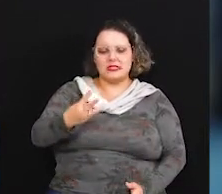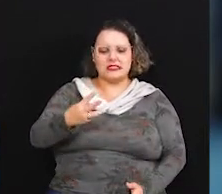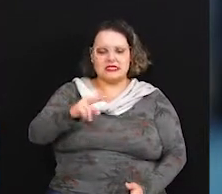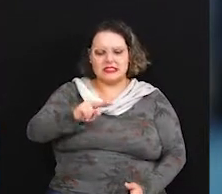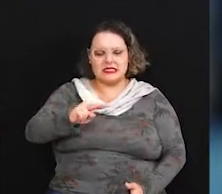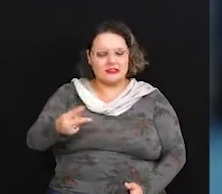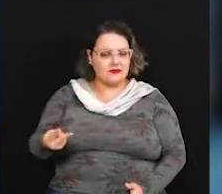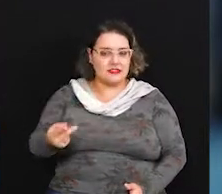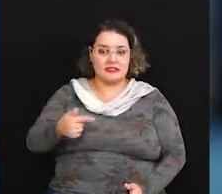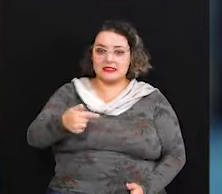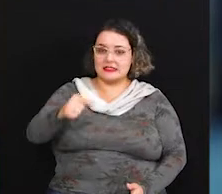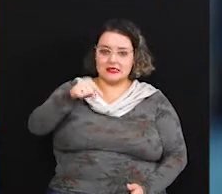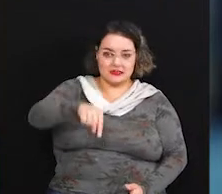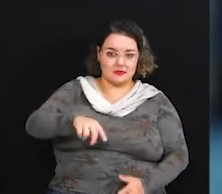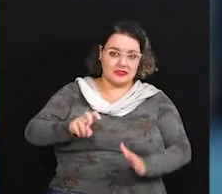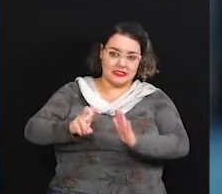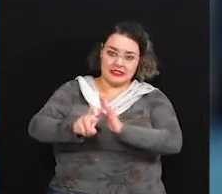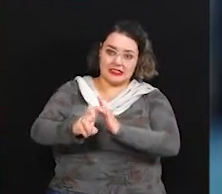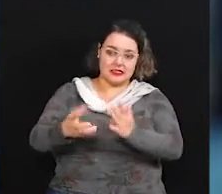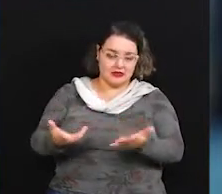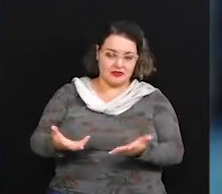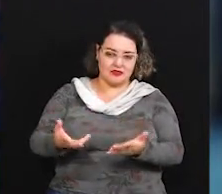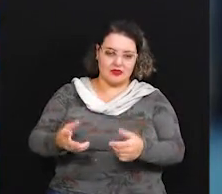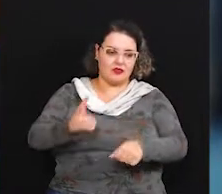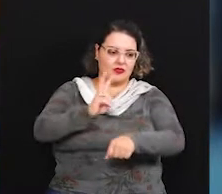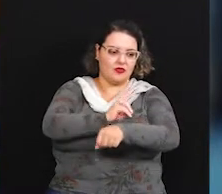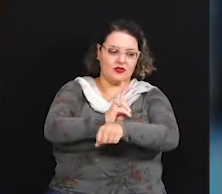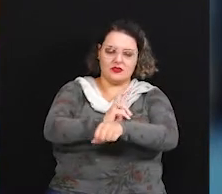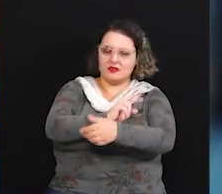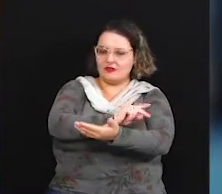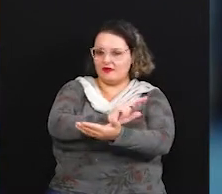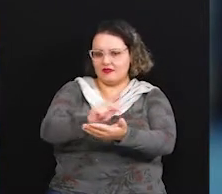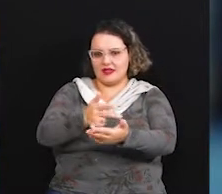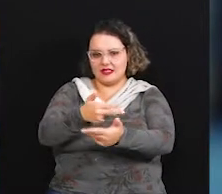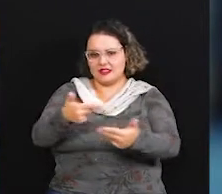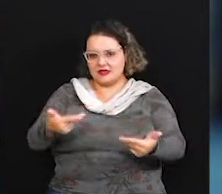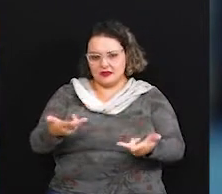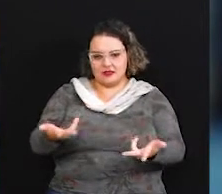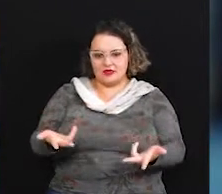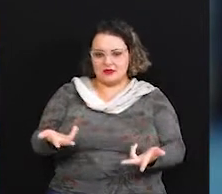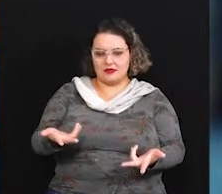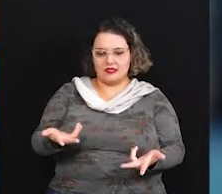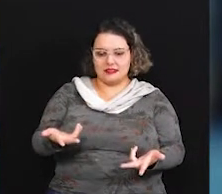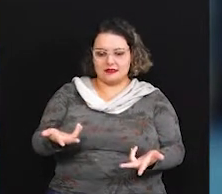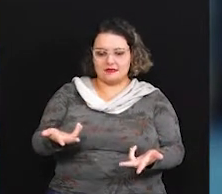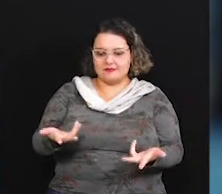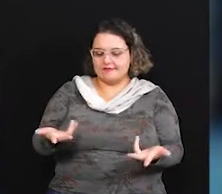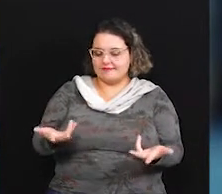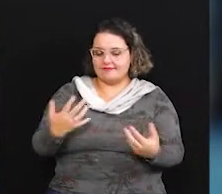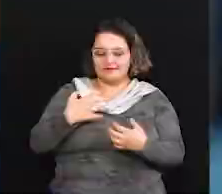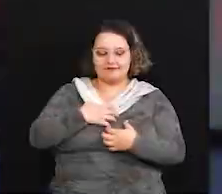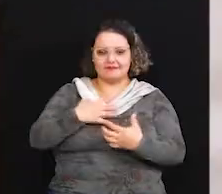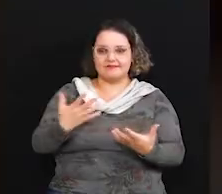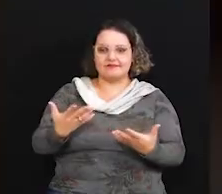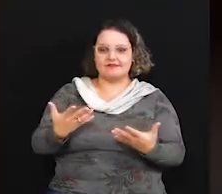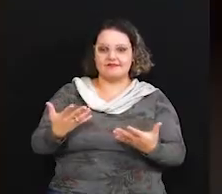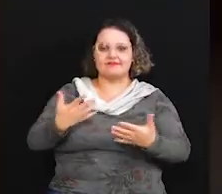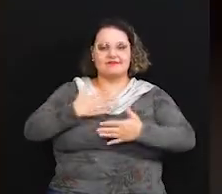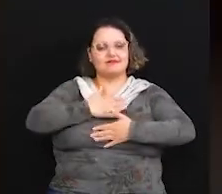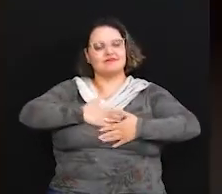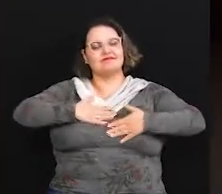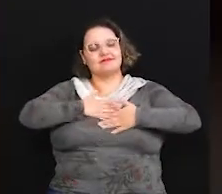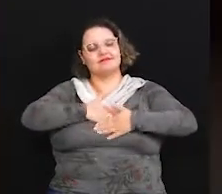vezes por semana aqui na creche, cuido de um monte de coisa. E então assim, traz